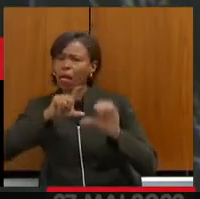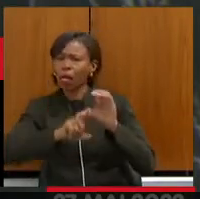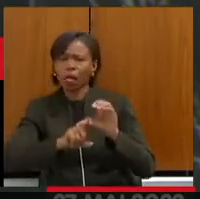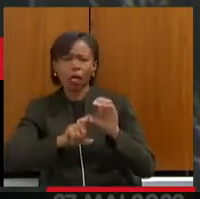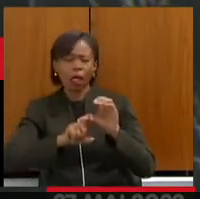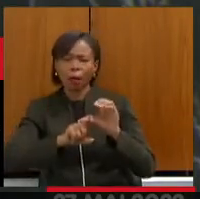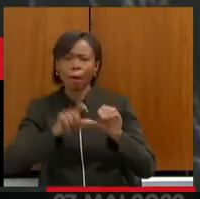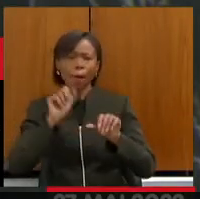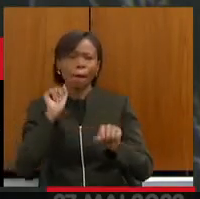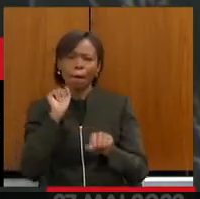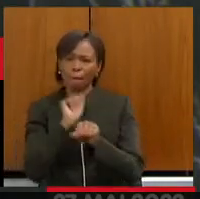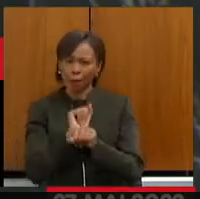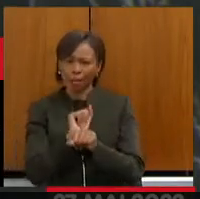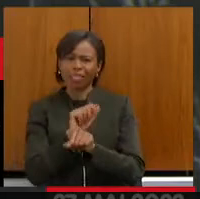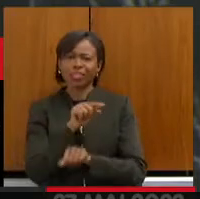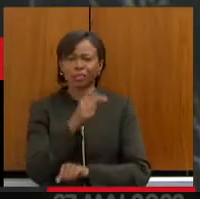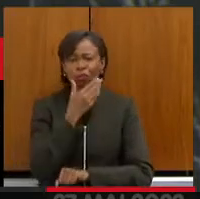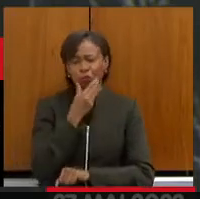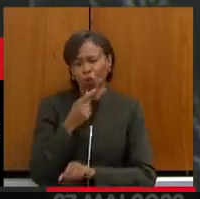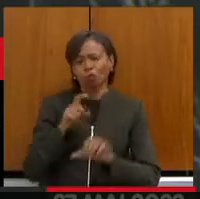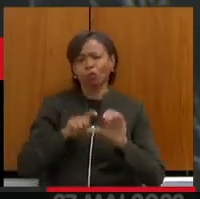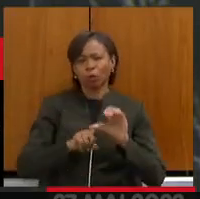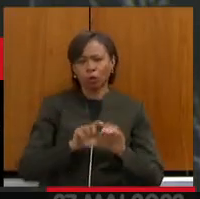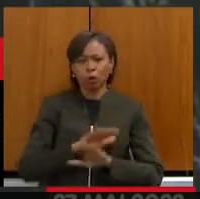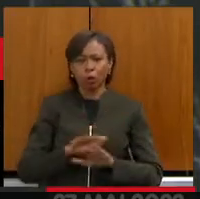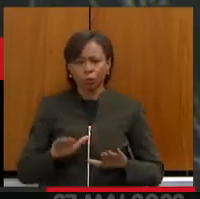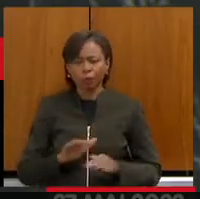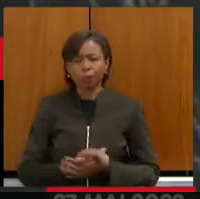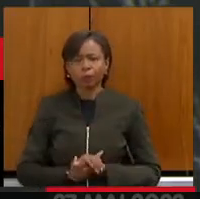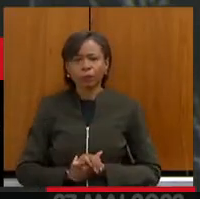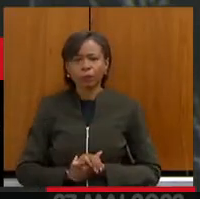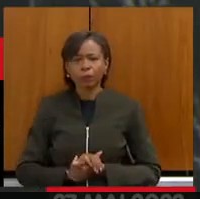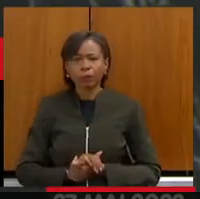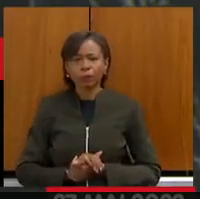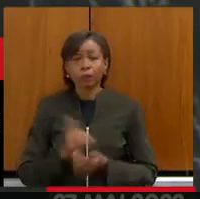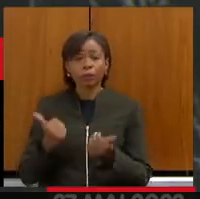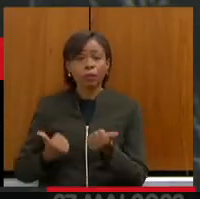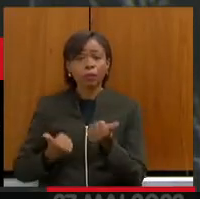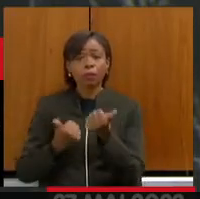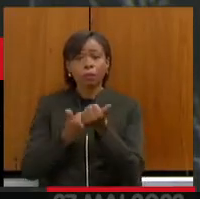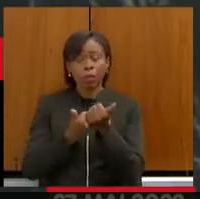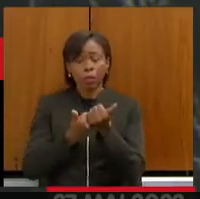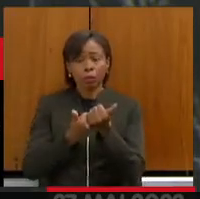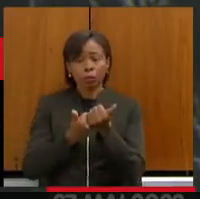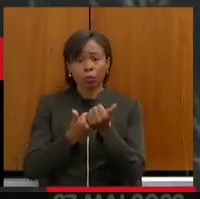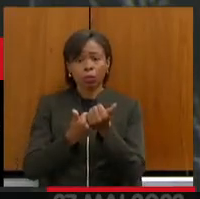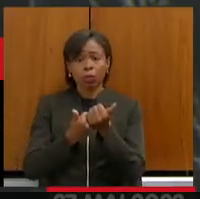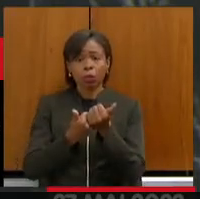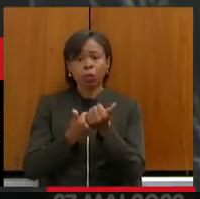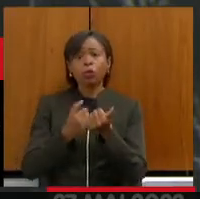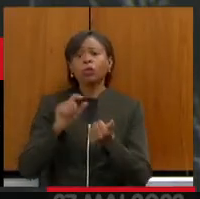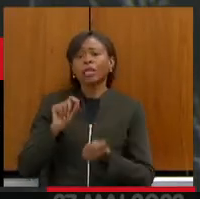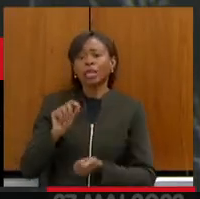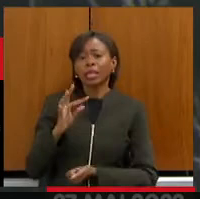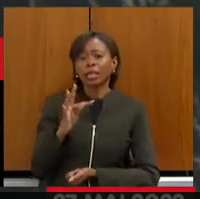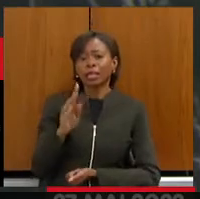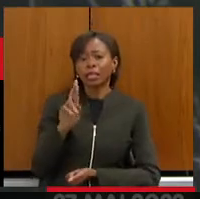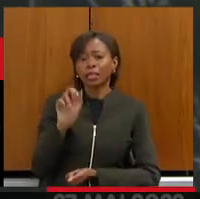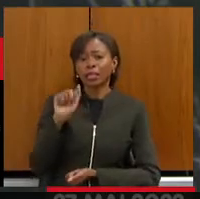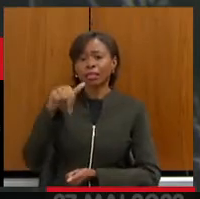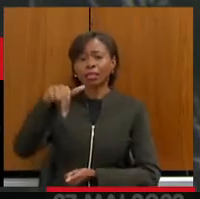ao seu agressor o apoio ao enquadramento do transfeminicidio como crime